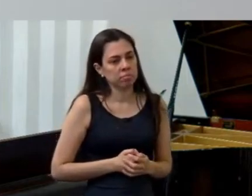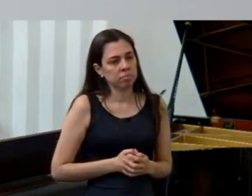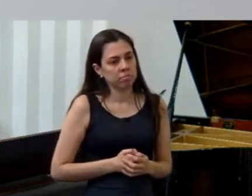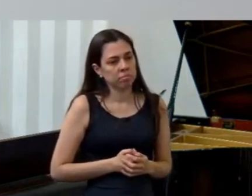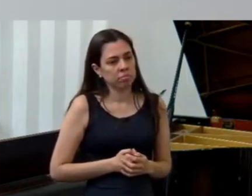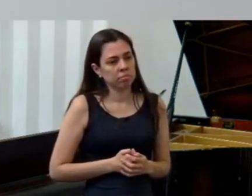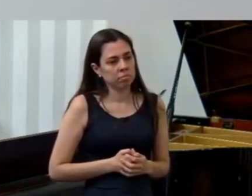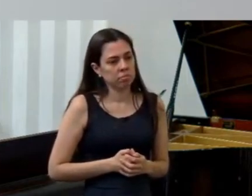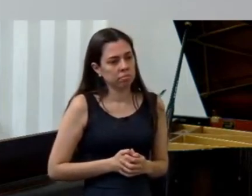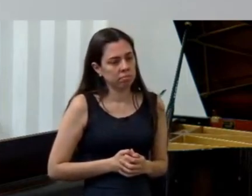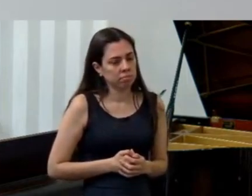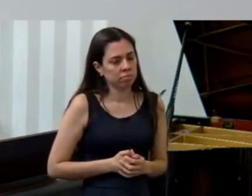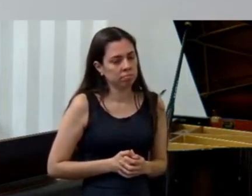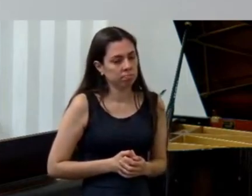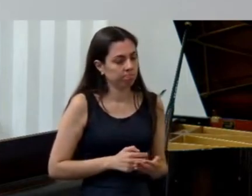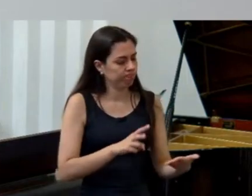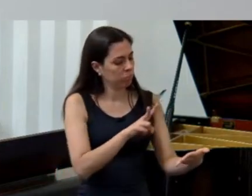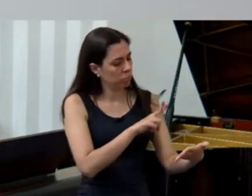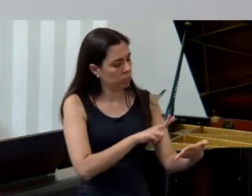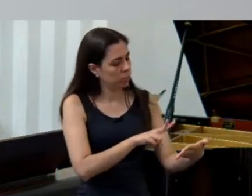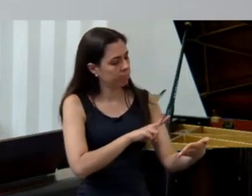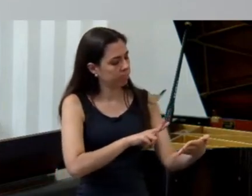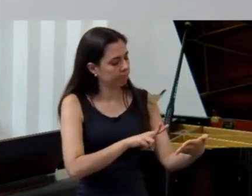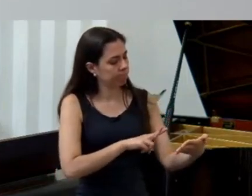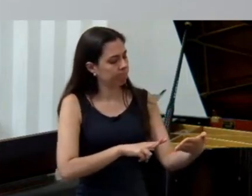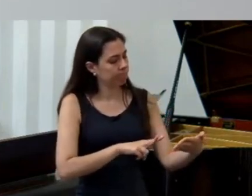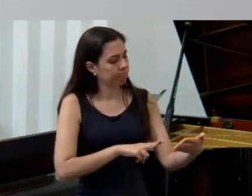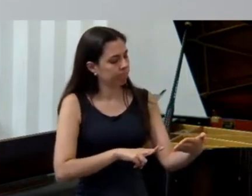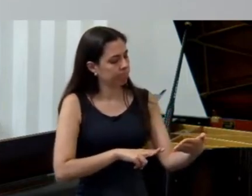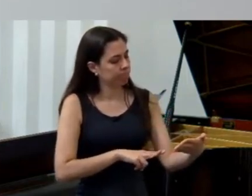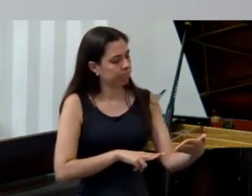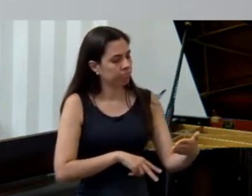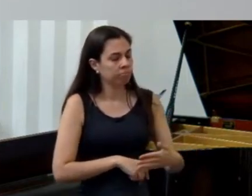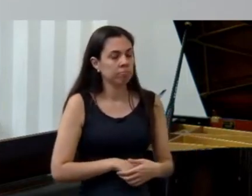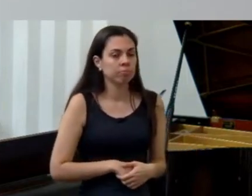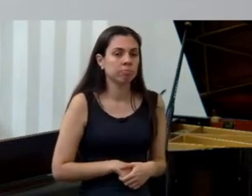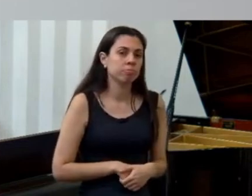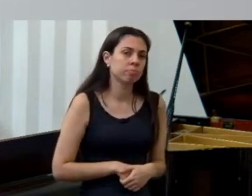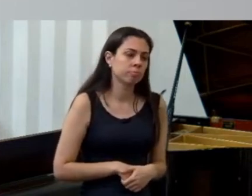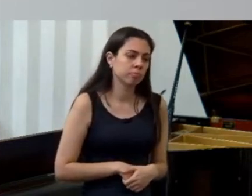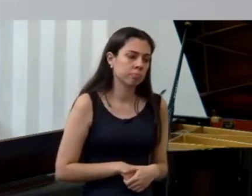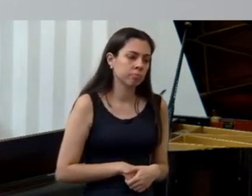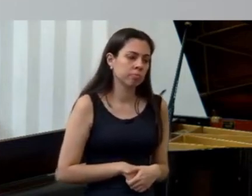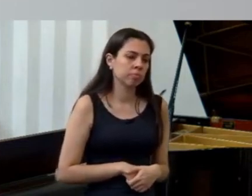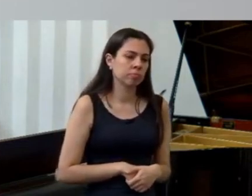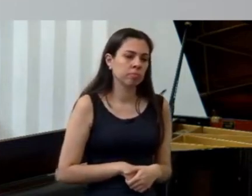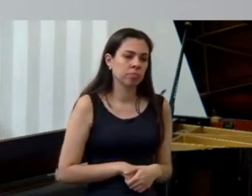O que esse texto mostra para mim e para você? Que somos